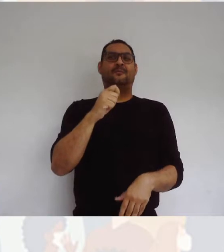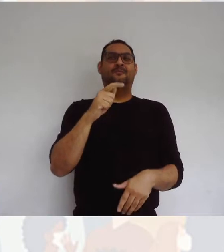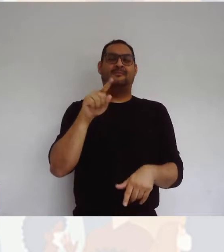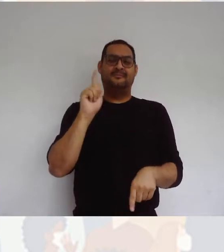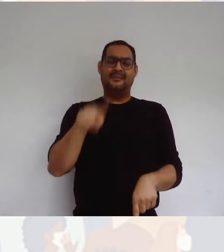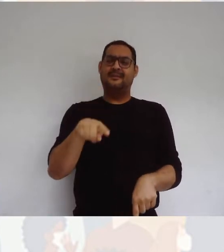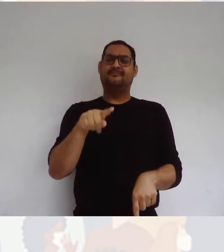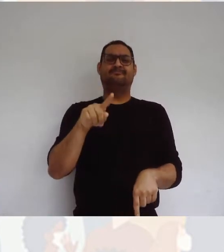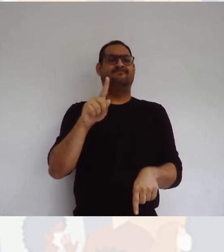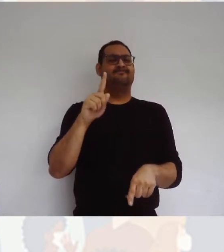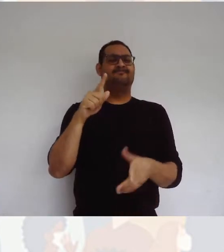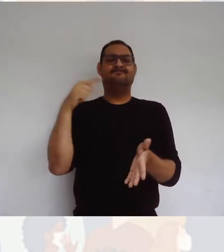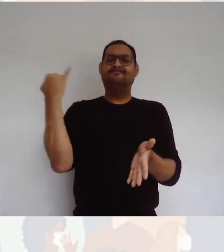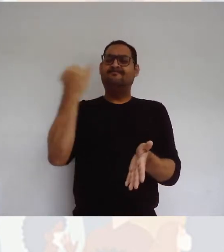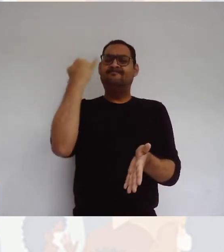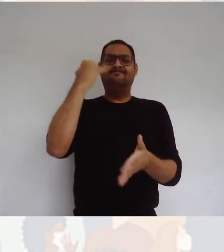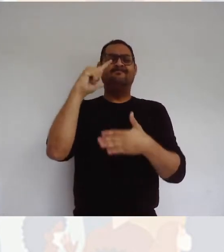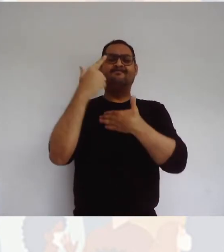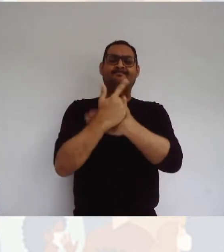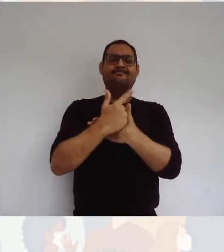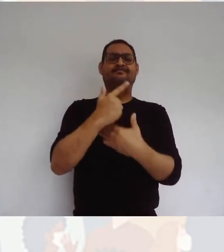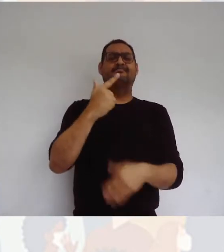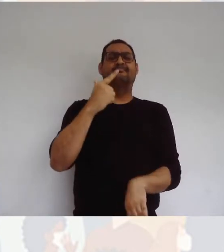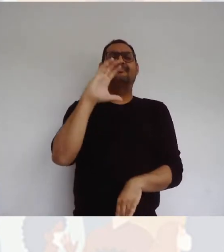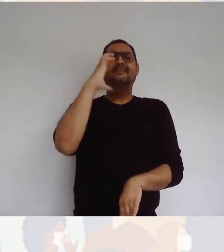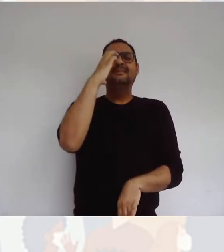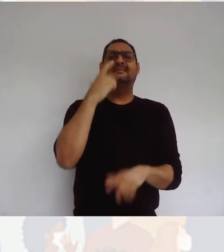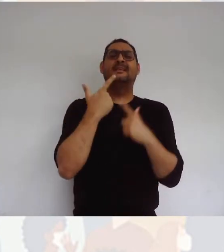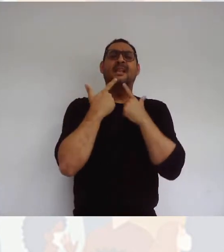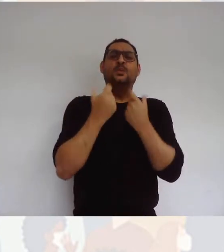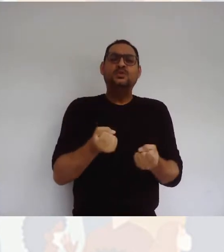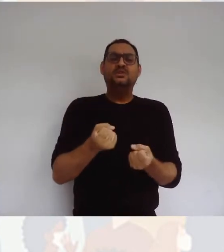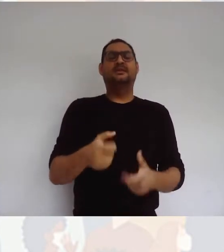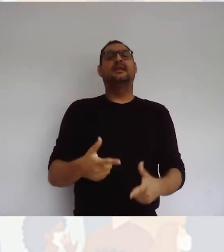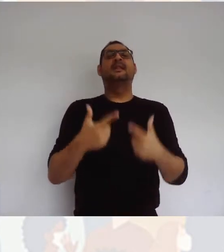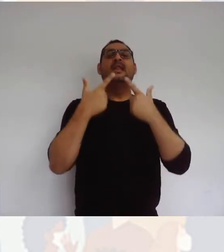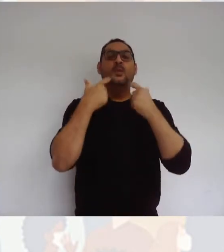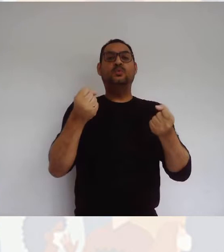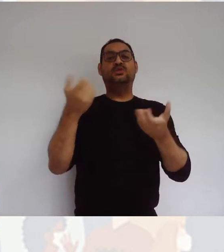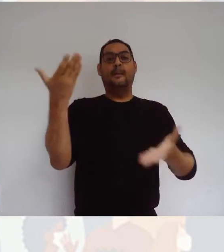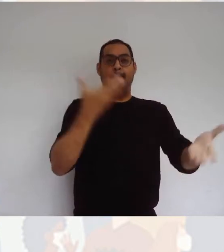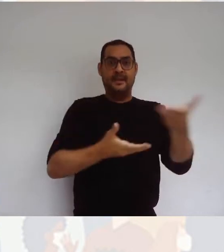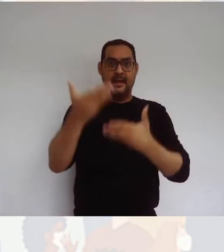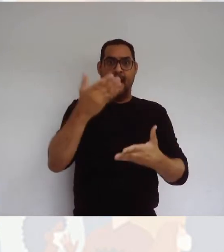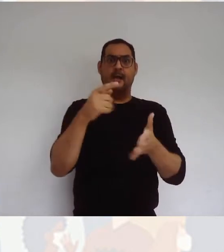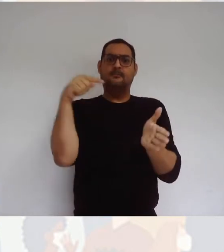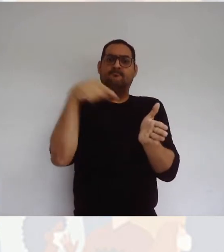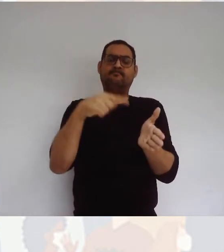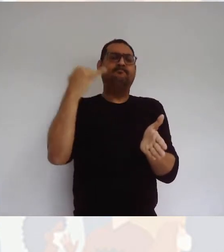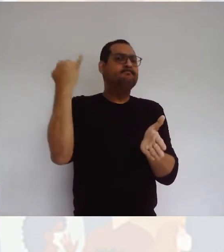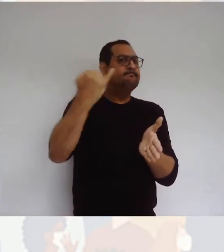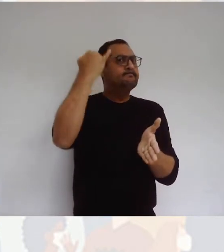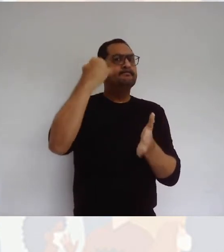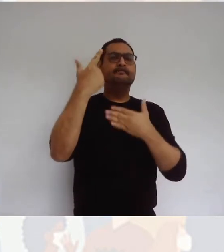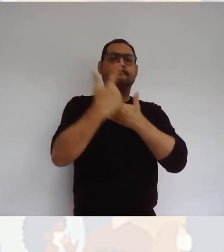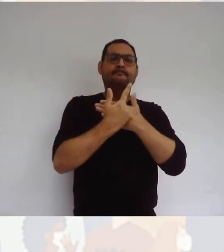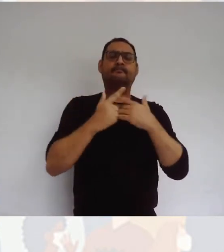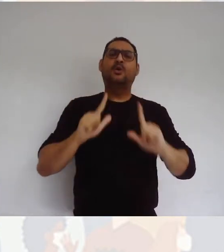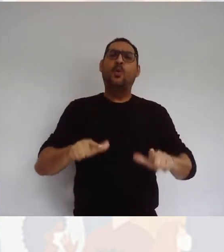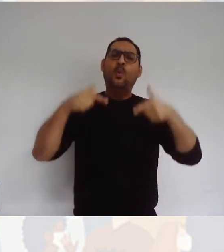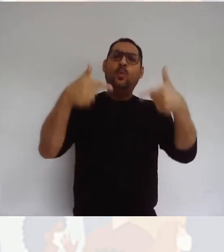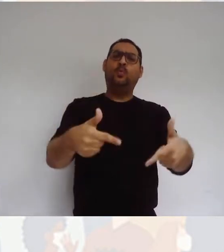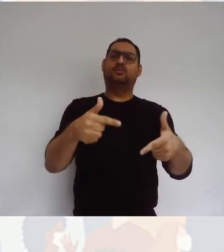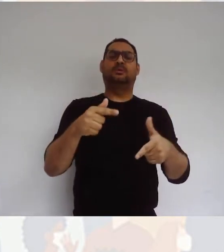na política de ciência, da ciência linguística, da ciência da linguística aplicada, um papel também de luta, não é, e de